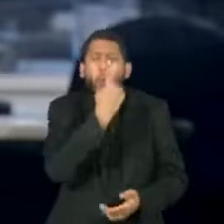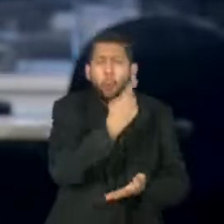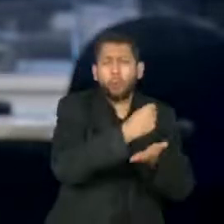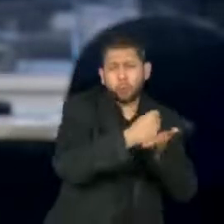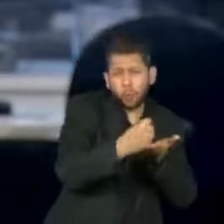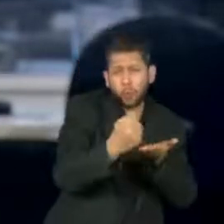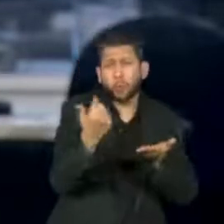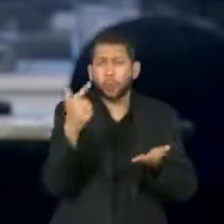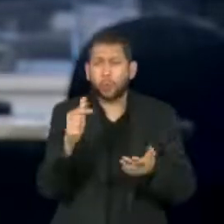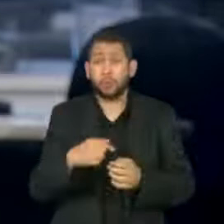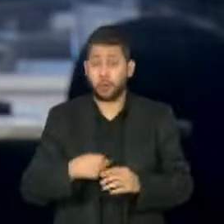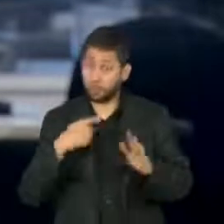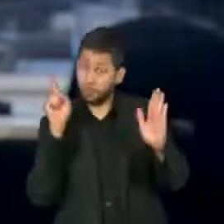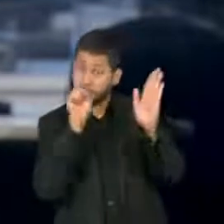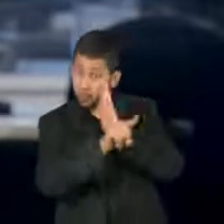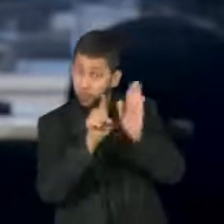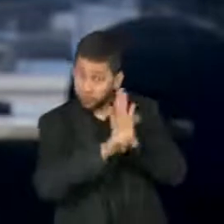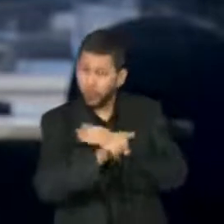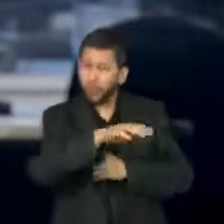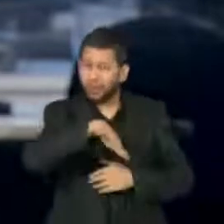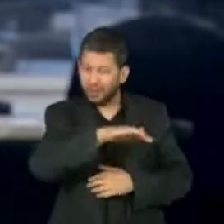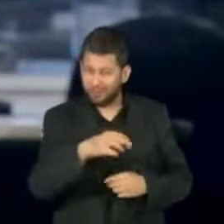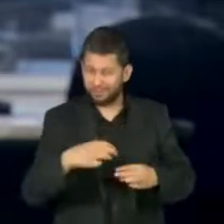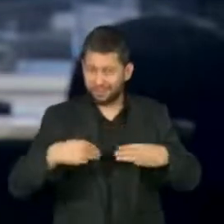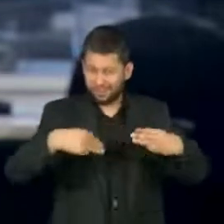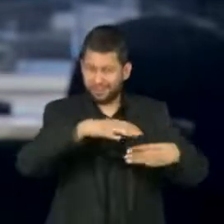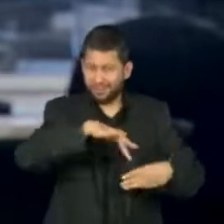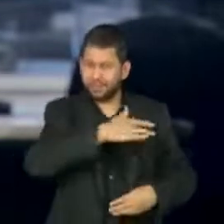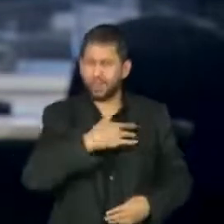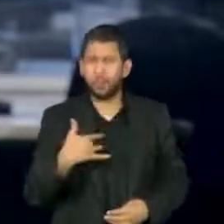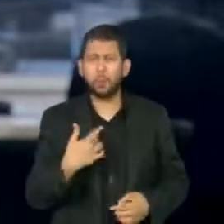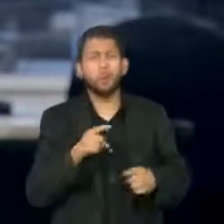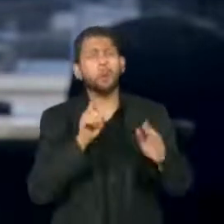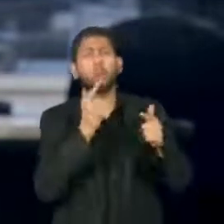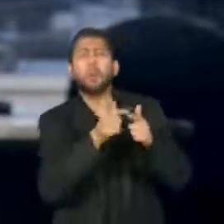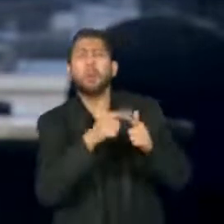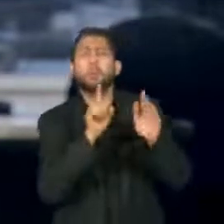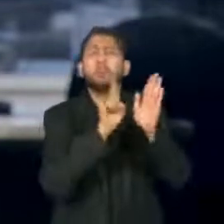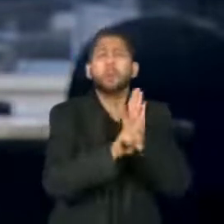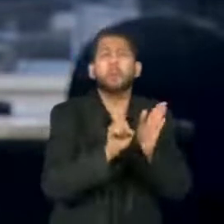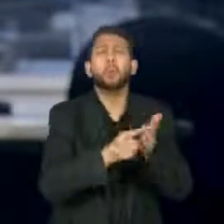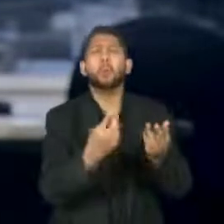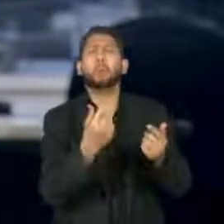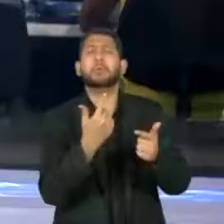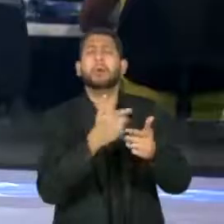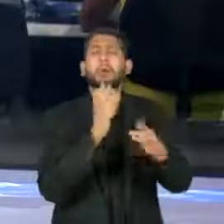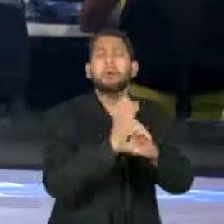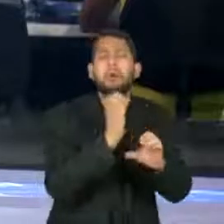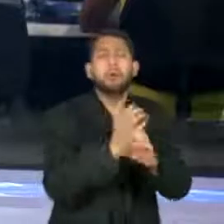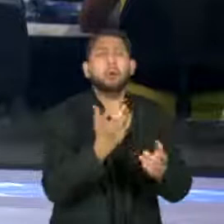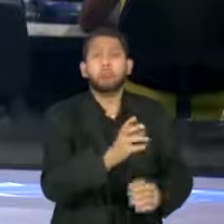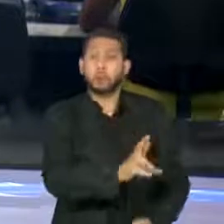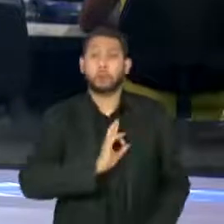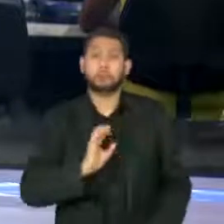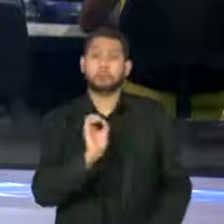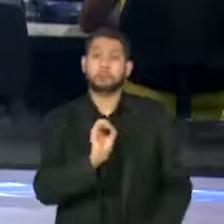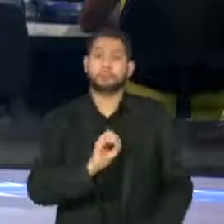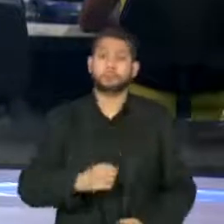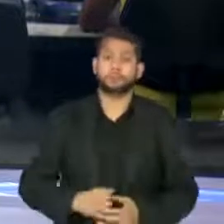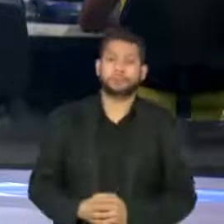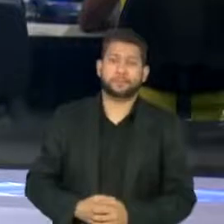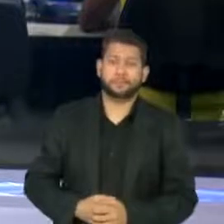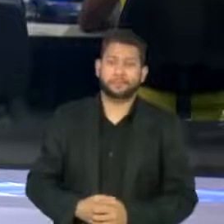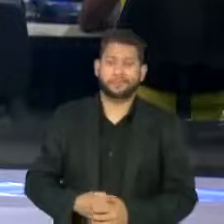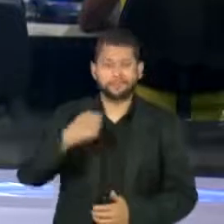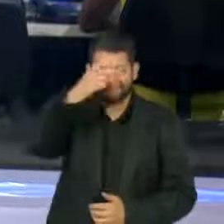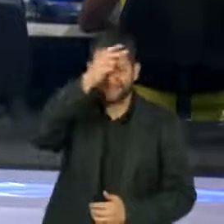formulação das perguntas e os problemas para o envio do formulário preenchido, mas não tivemos resposta. A Prefeitura de São Paulo